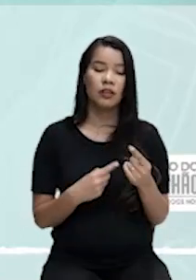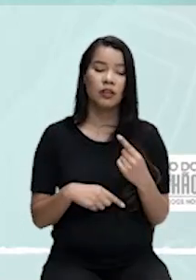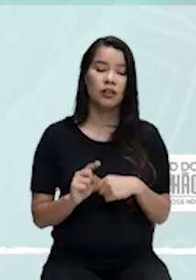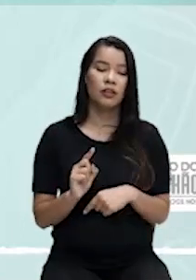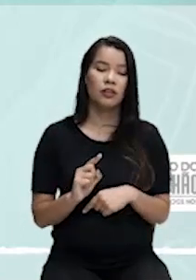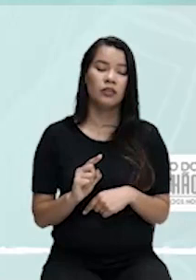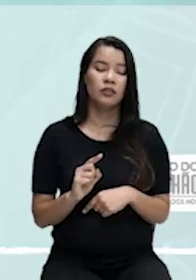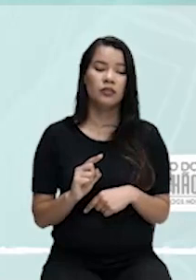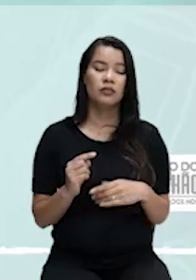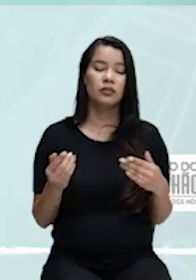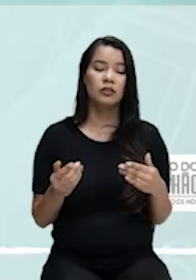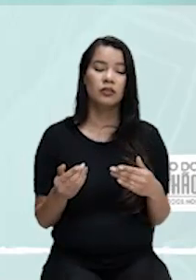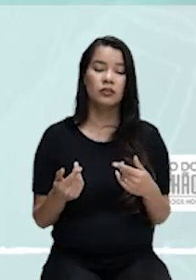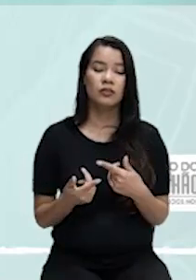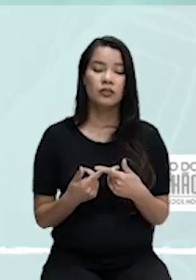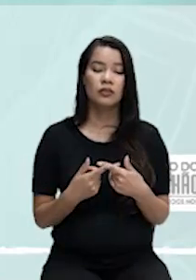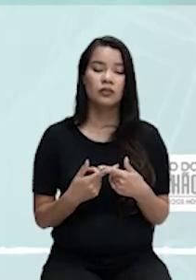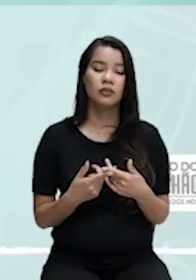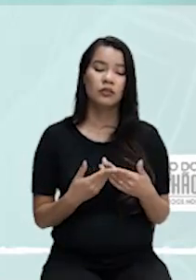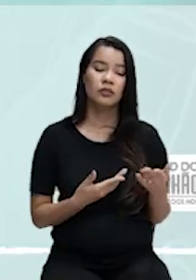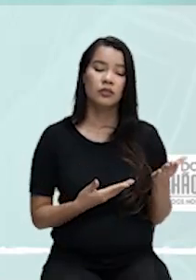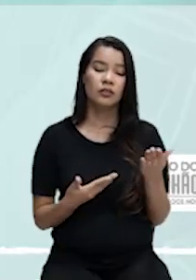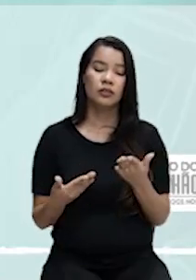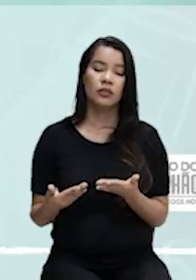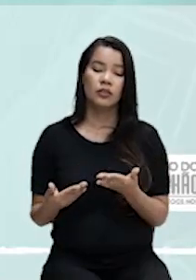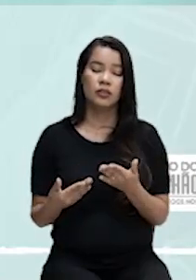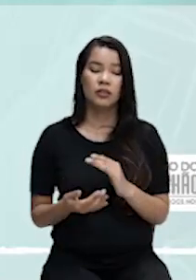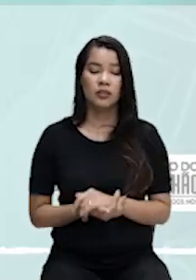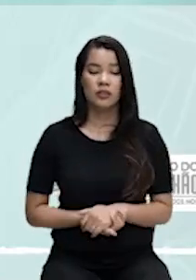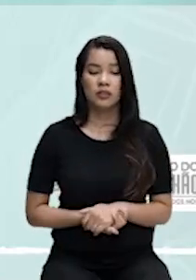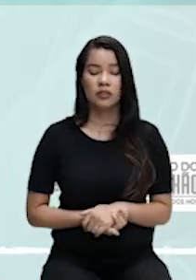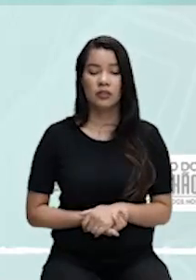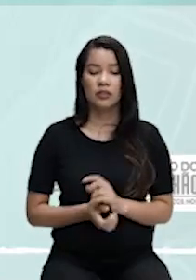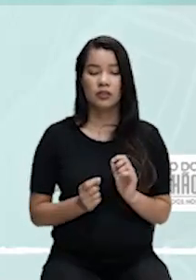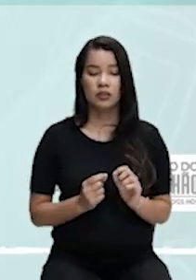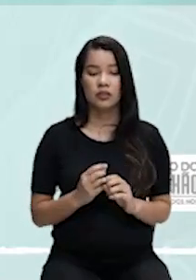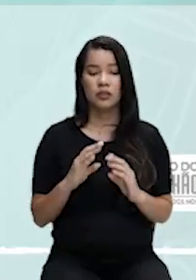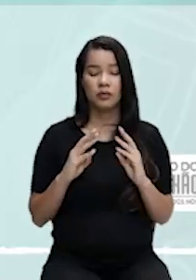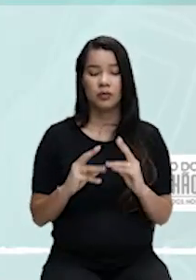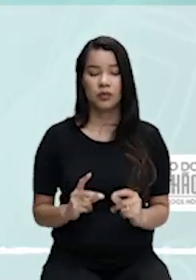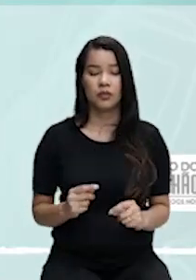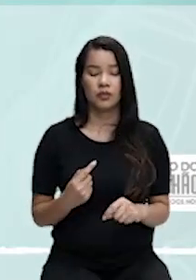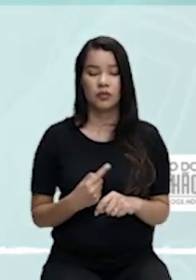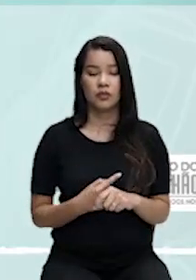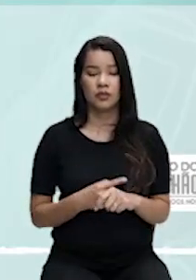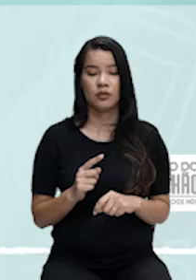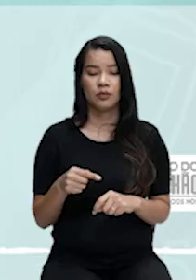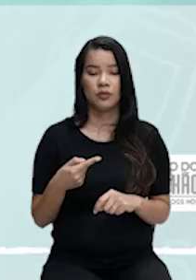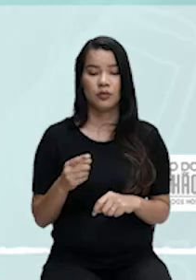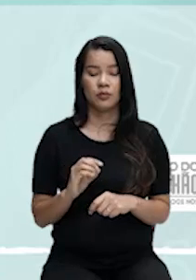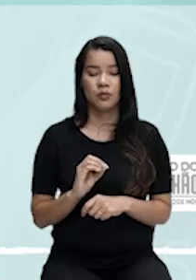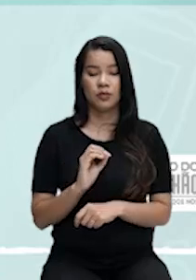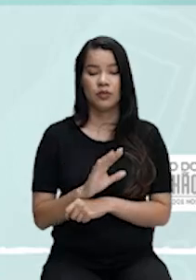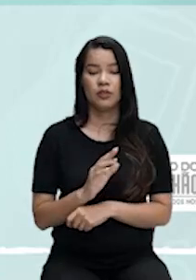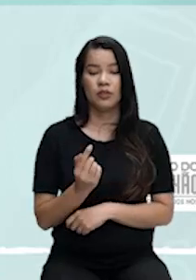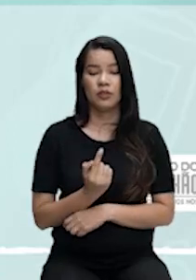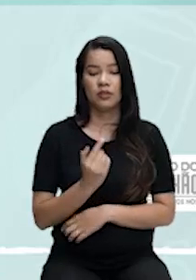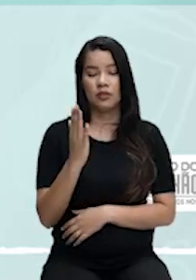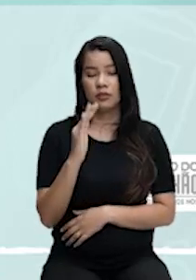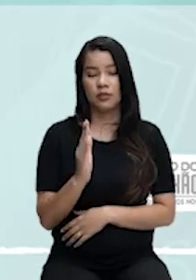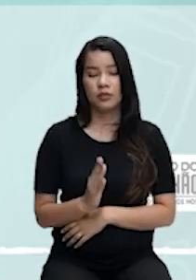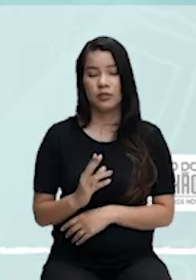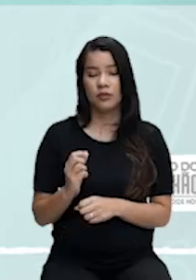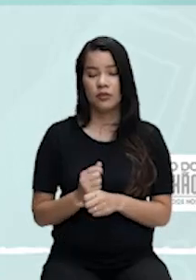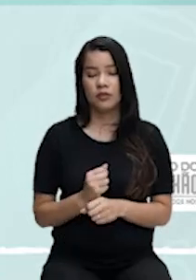sua proposta de conteúdos efêmeros, conhecido como Snaps, que desaparecem algumas horas após a publicação. No Brasil, em julho